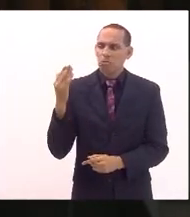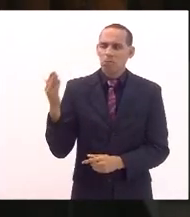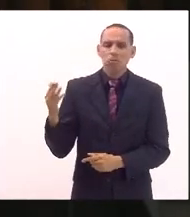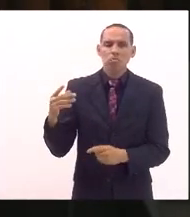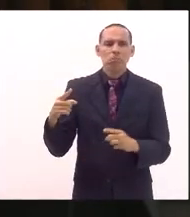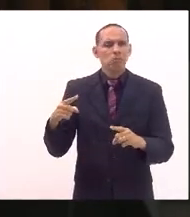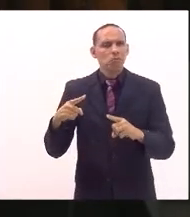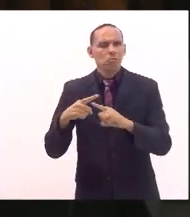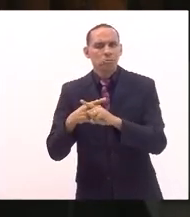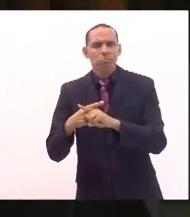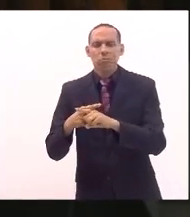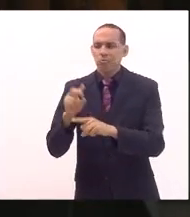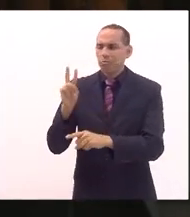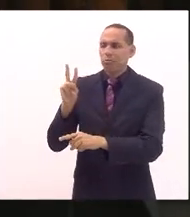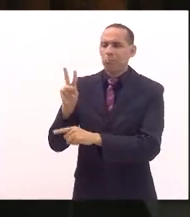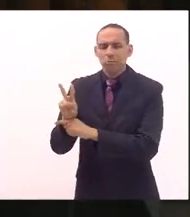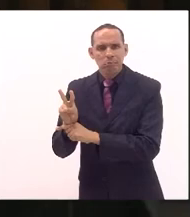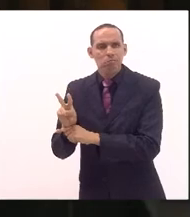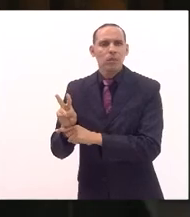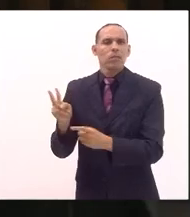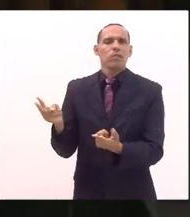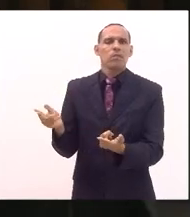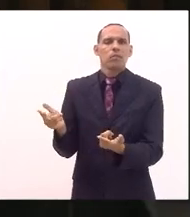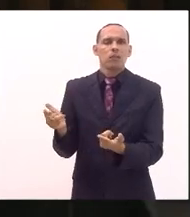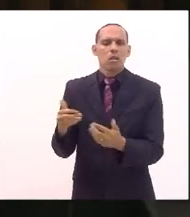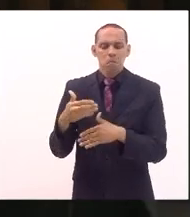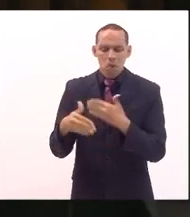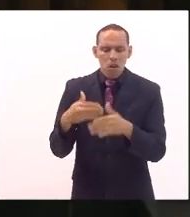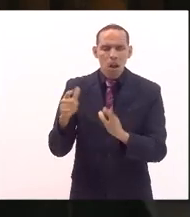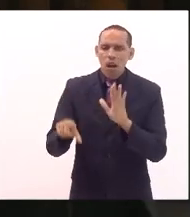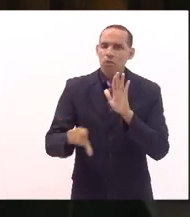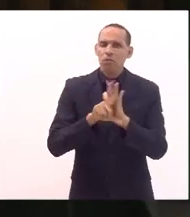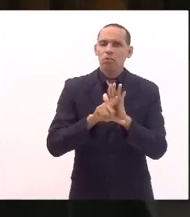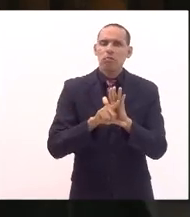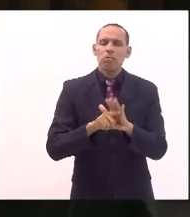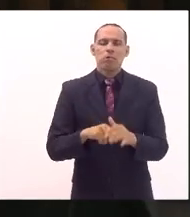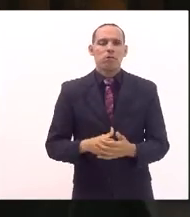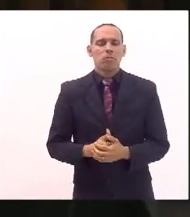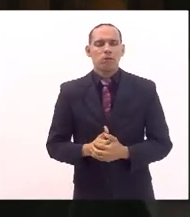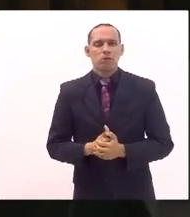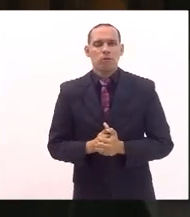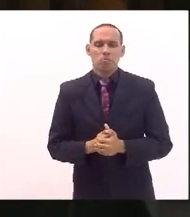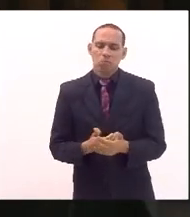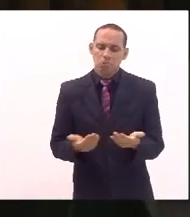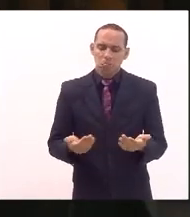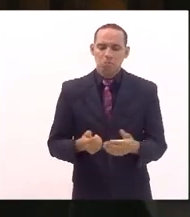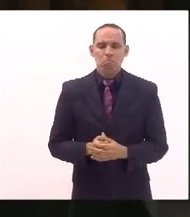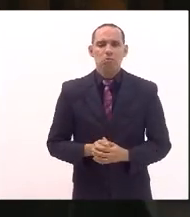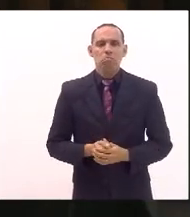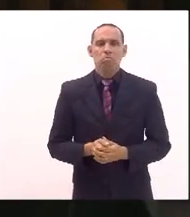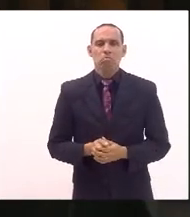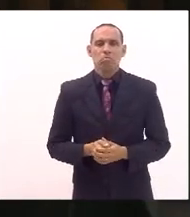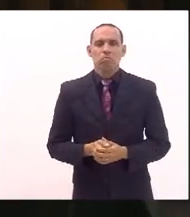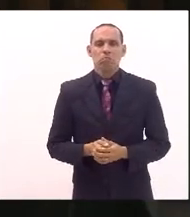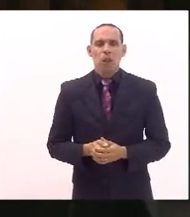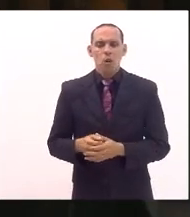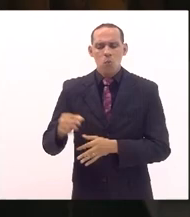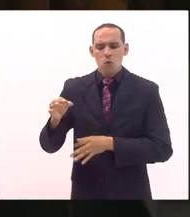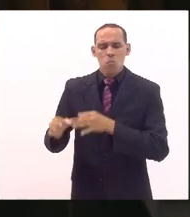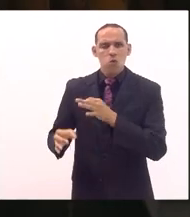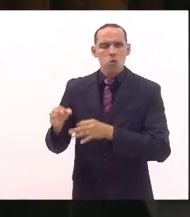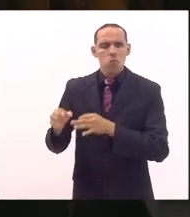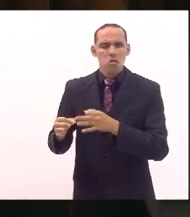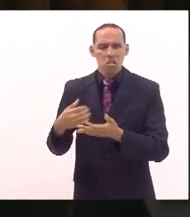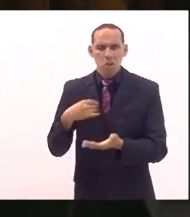e à ampla defesa e ao devido processo legal então nenhum juízo de